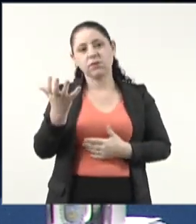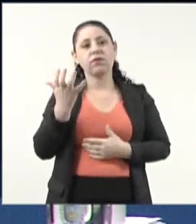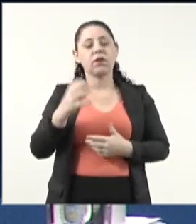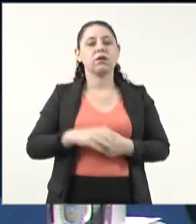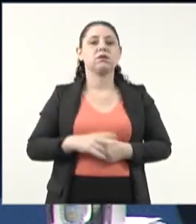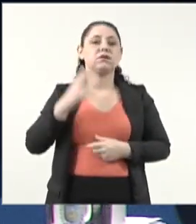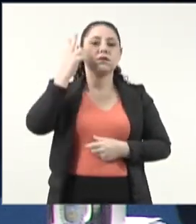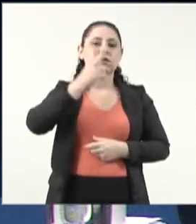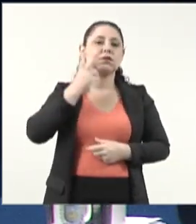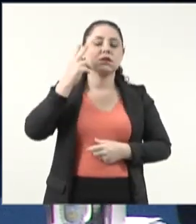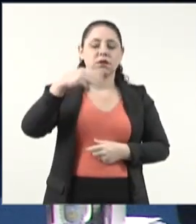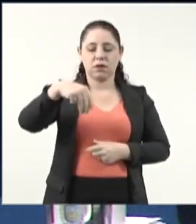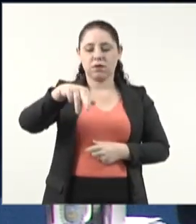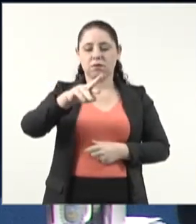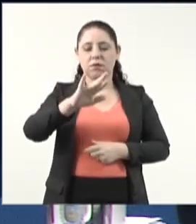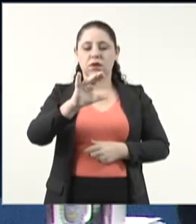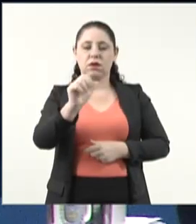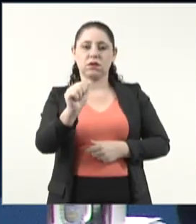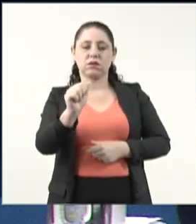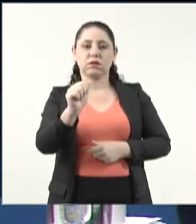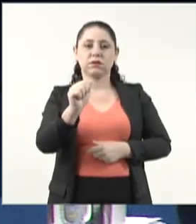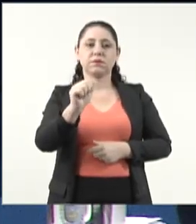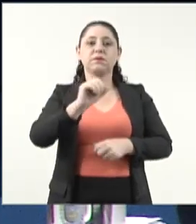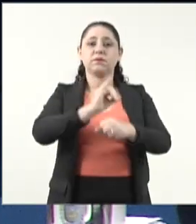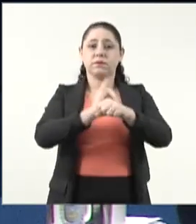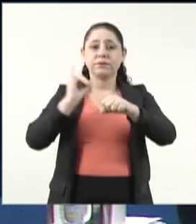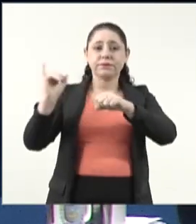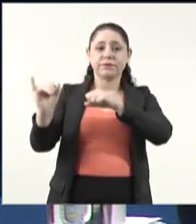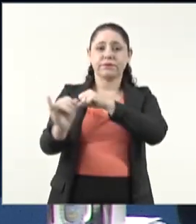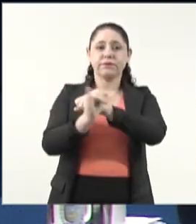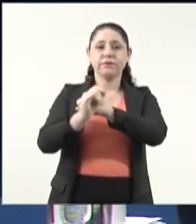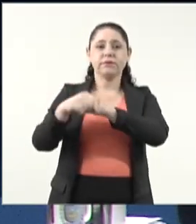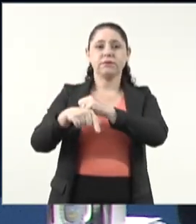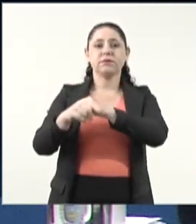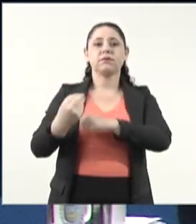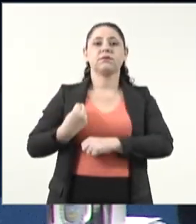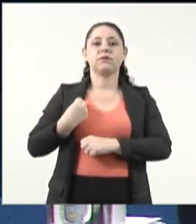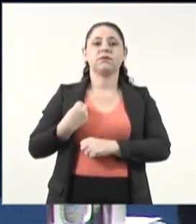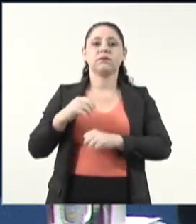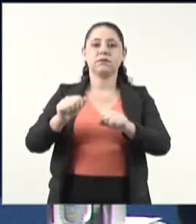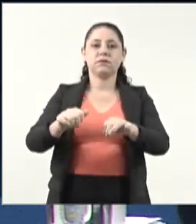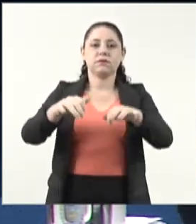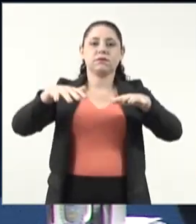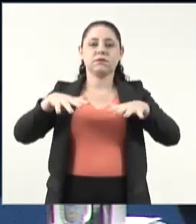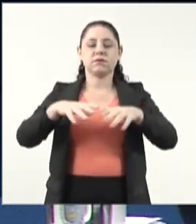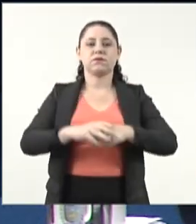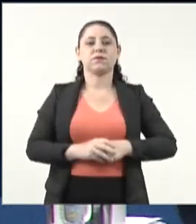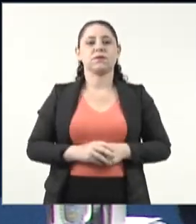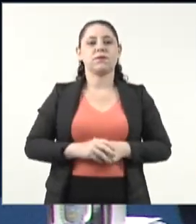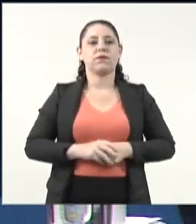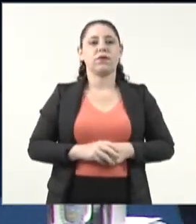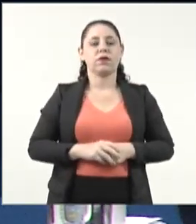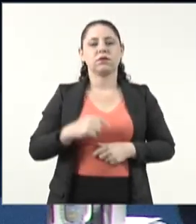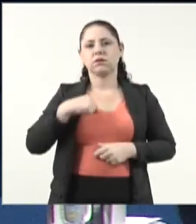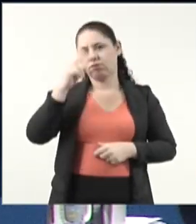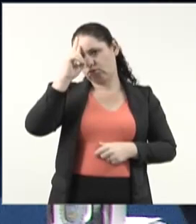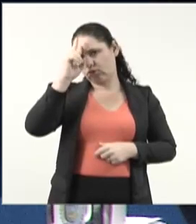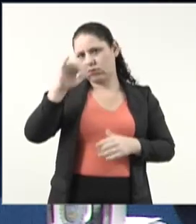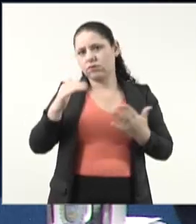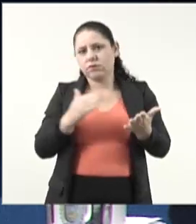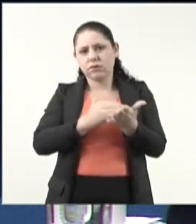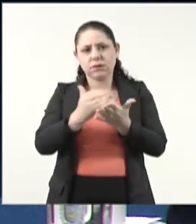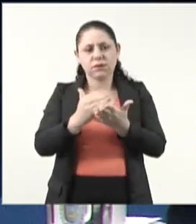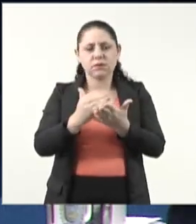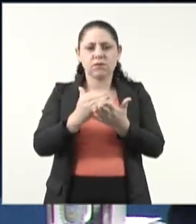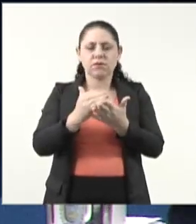presença da vereadora Márcia, lá de Itaquiraí, que se faz presente aqui neste plenário. Eu lembro que quando eu